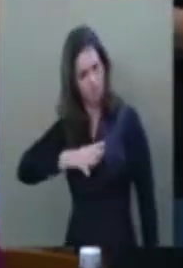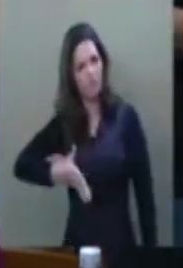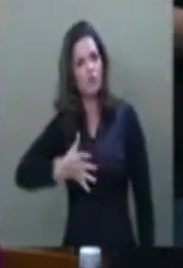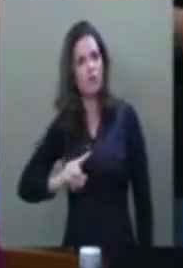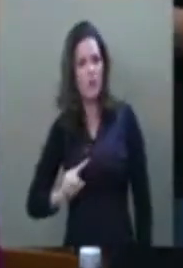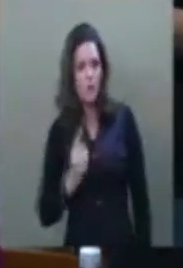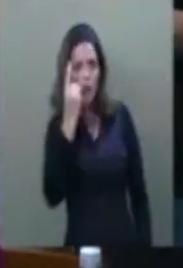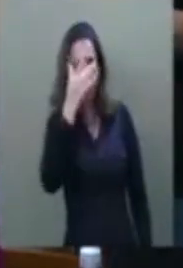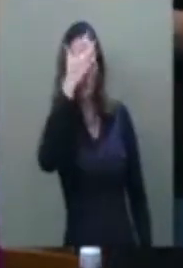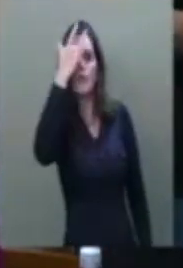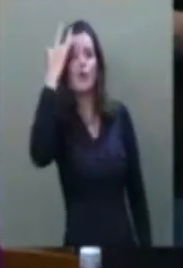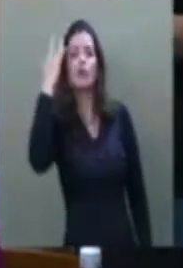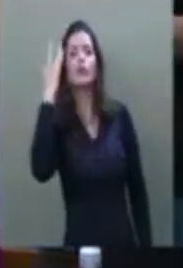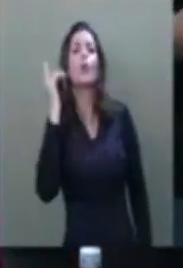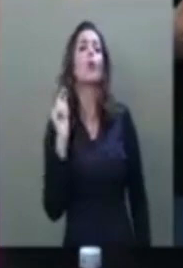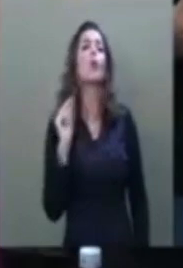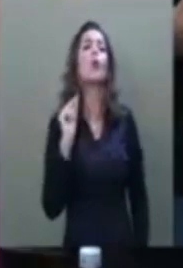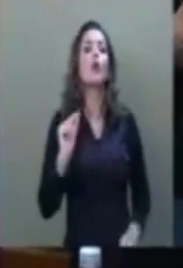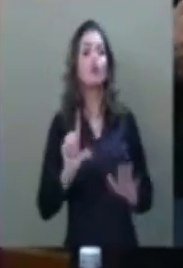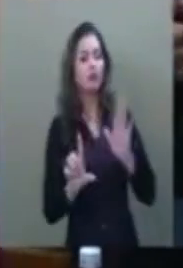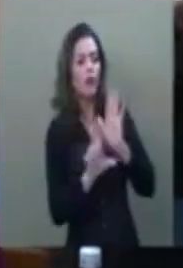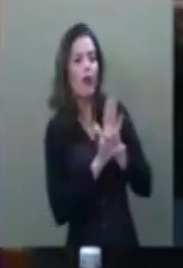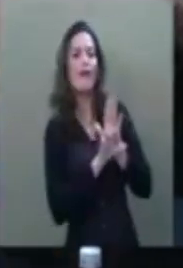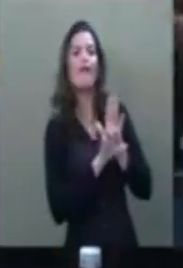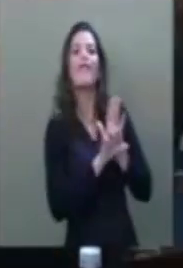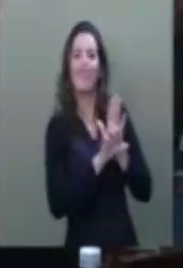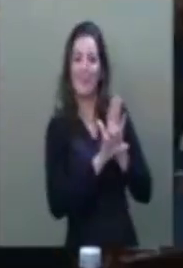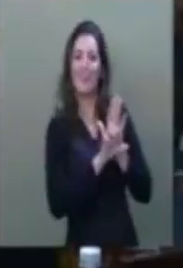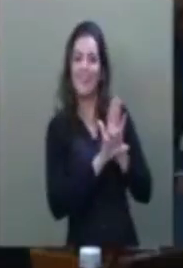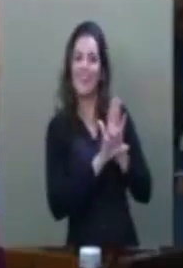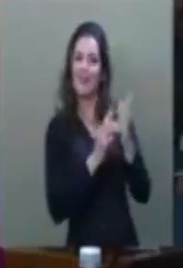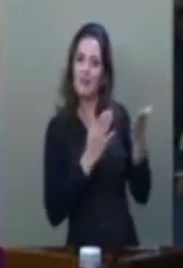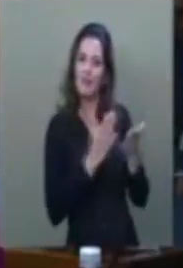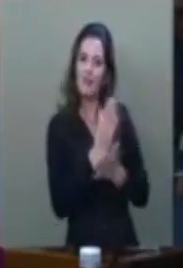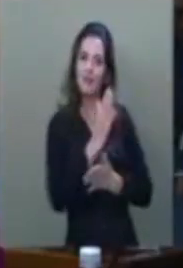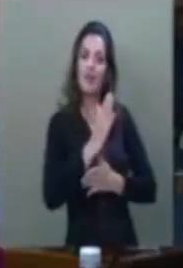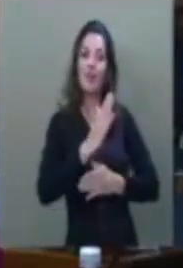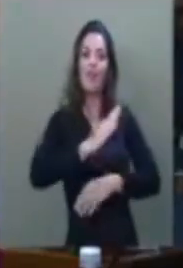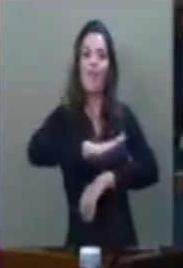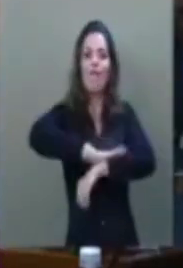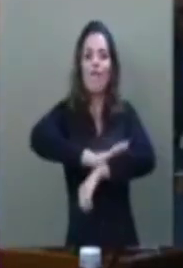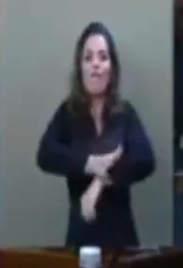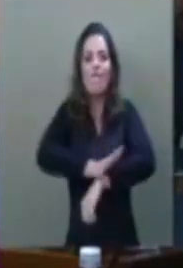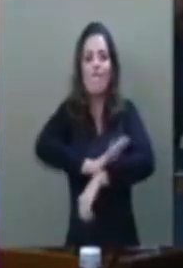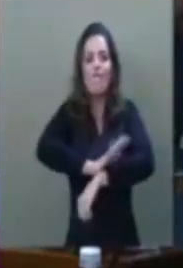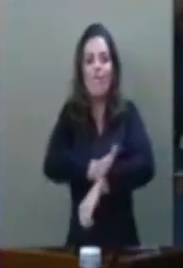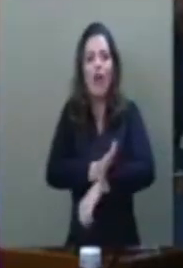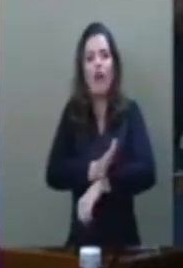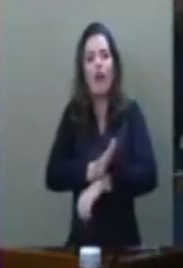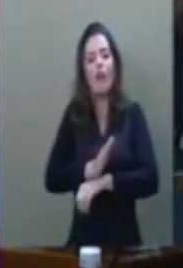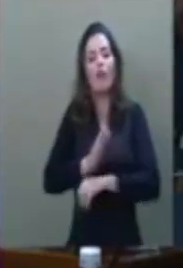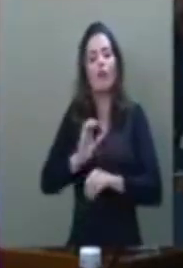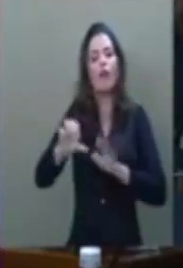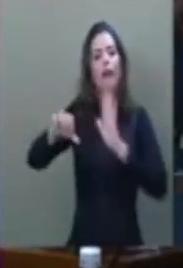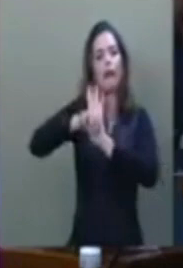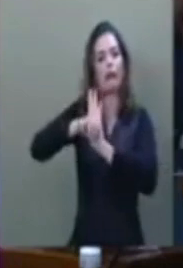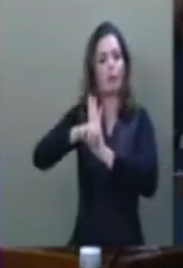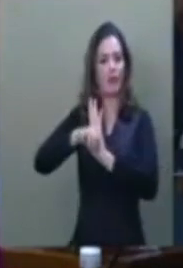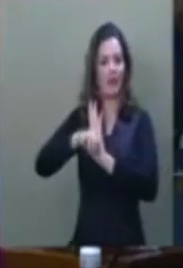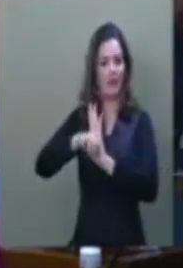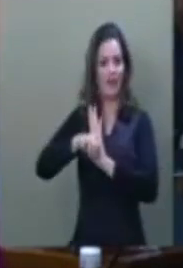pessoa a usar a Lei Afonso Arinos, que tornou a contravenção a discriminação